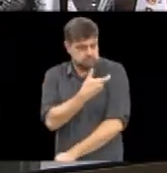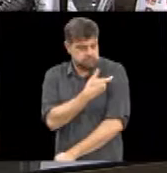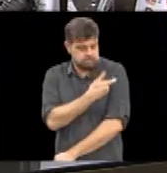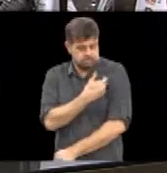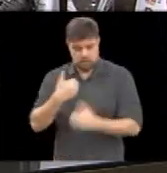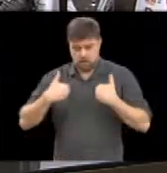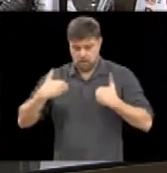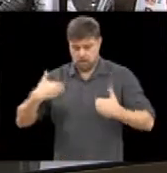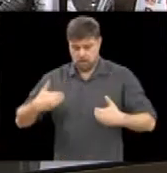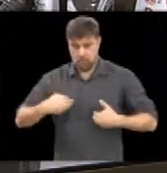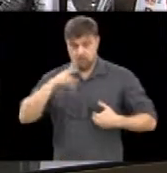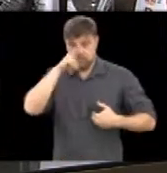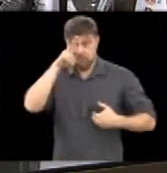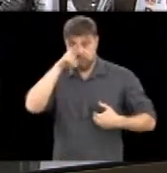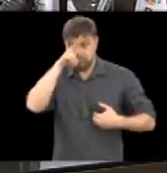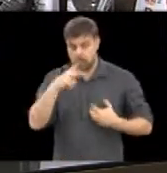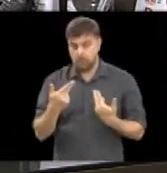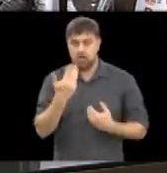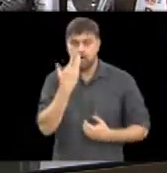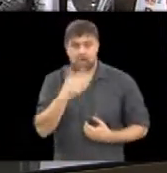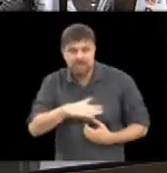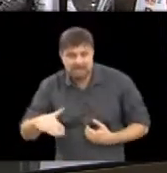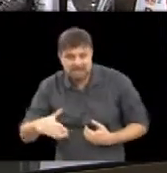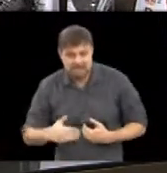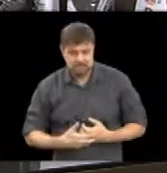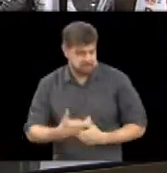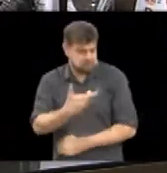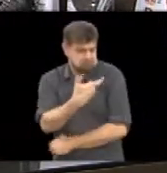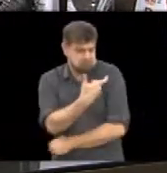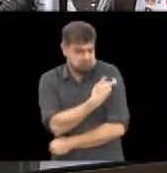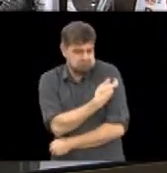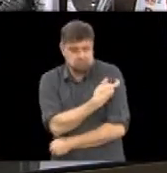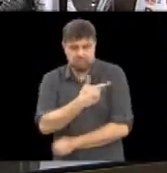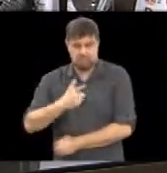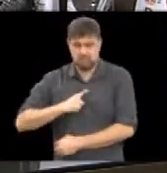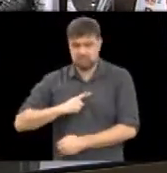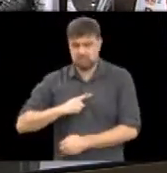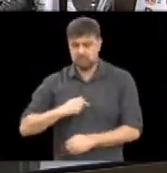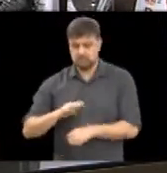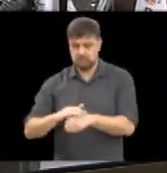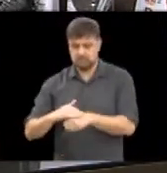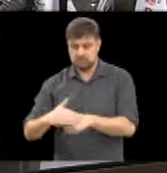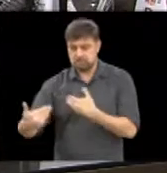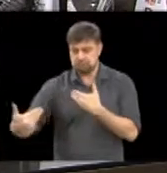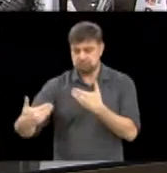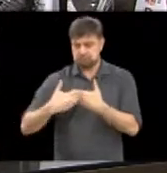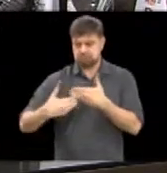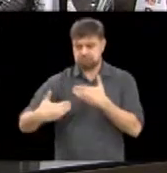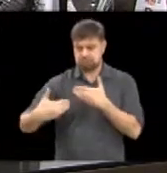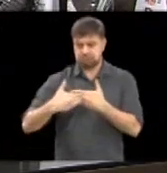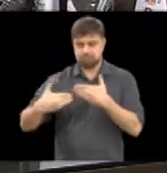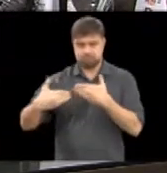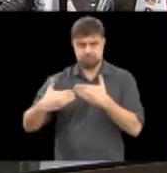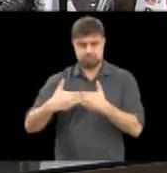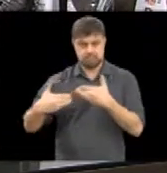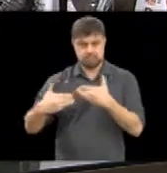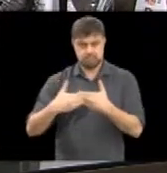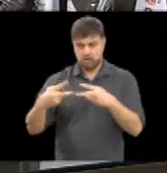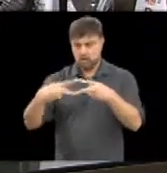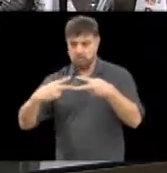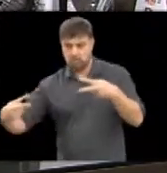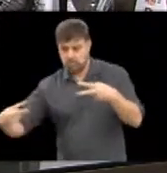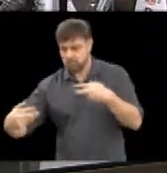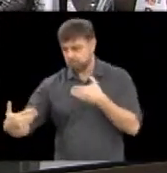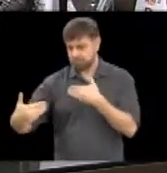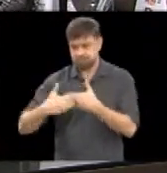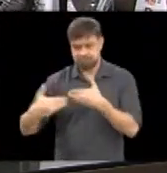uma imunidade como se fosse imunização de criança. Sarampo, rubéola, que são vírus, mas tem a parte proteica